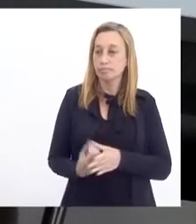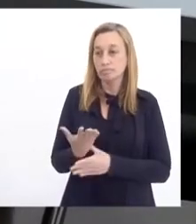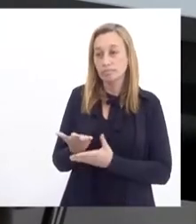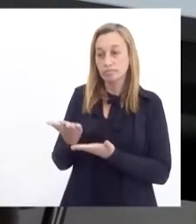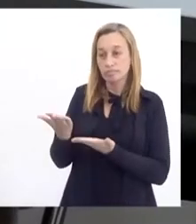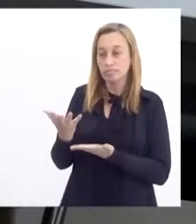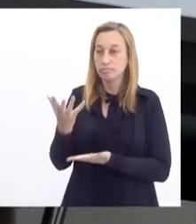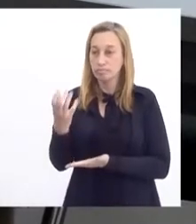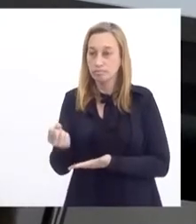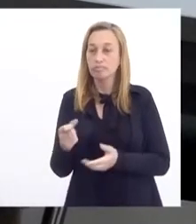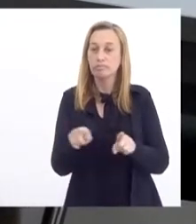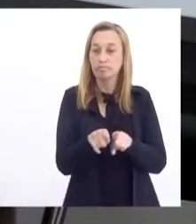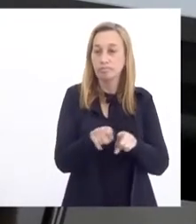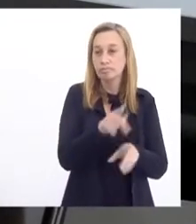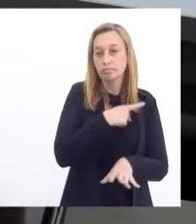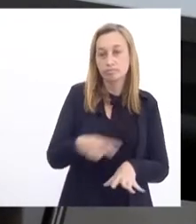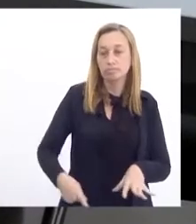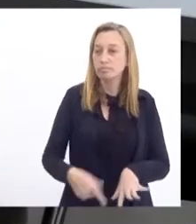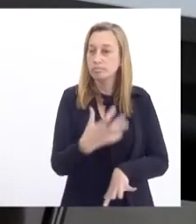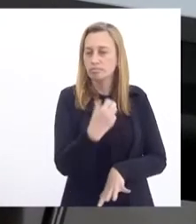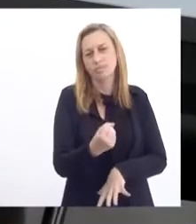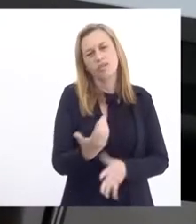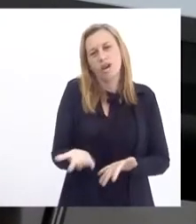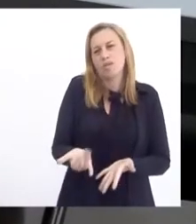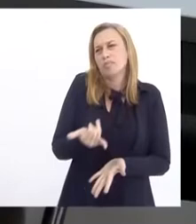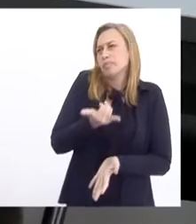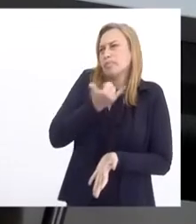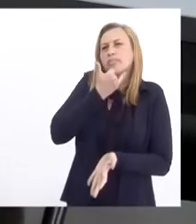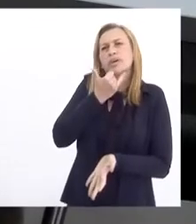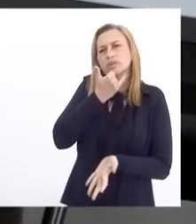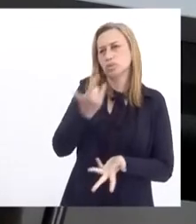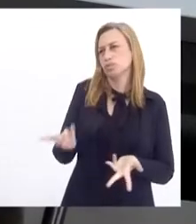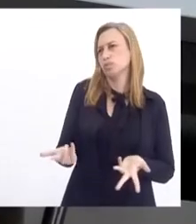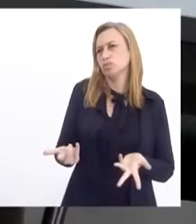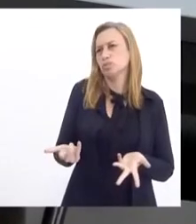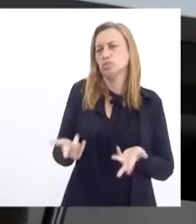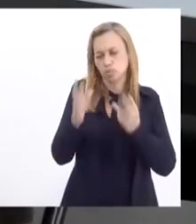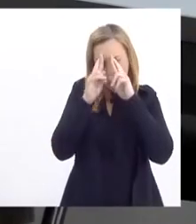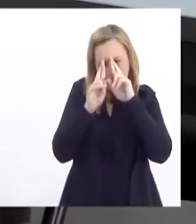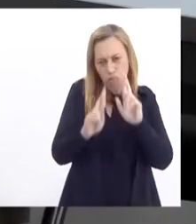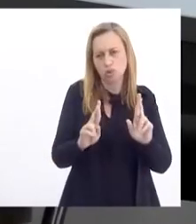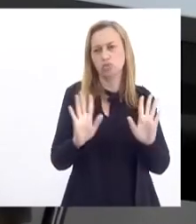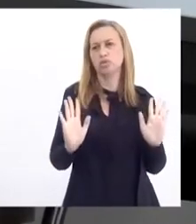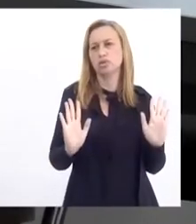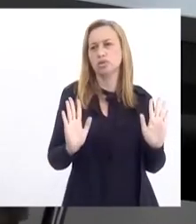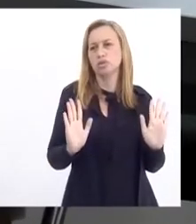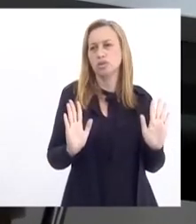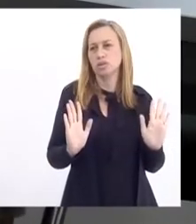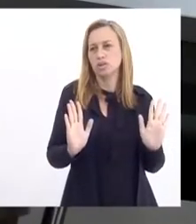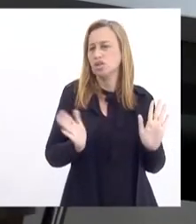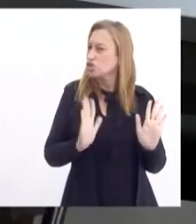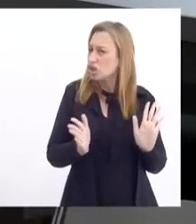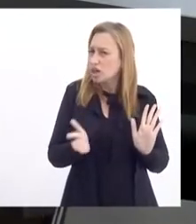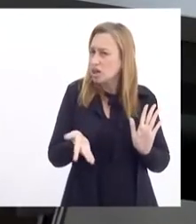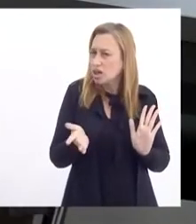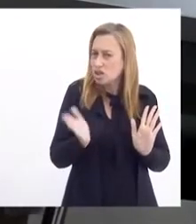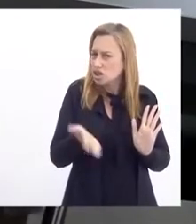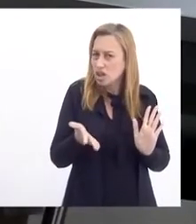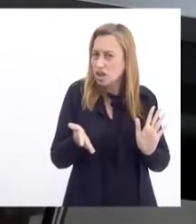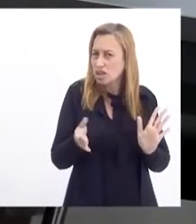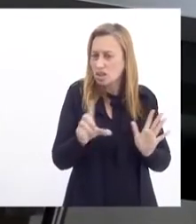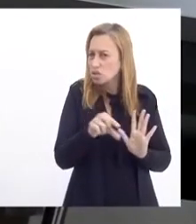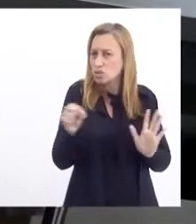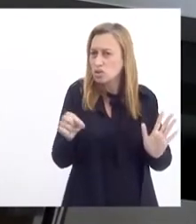aval da presidência. Ora, só me perdoe, com todo respeito, está determinado, só marca a hora,